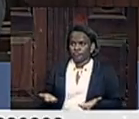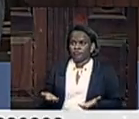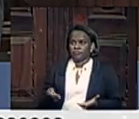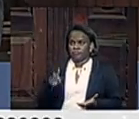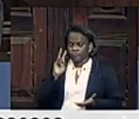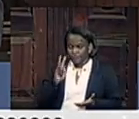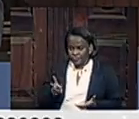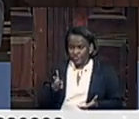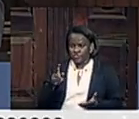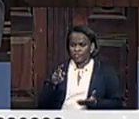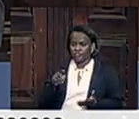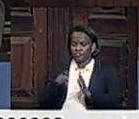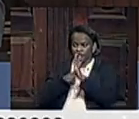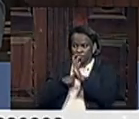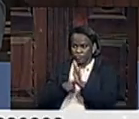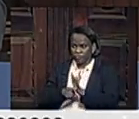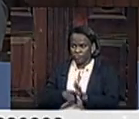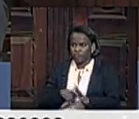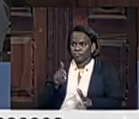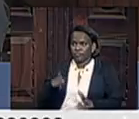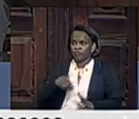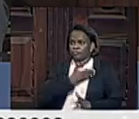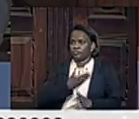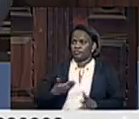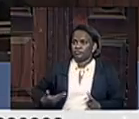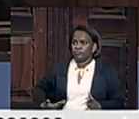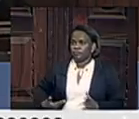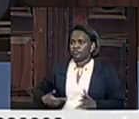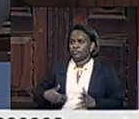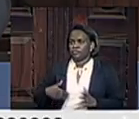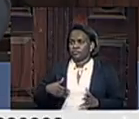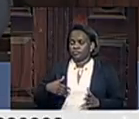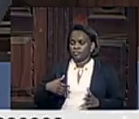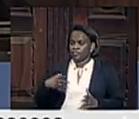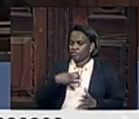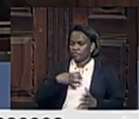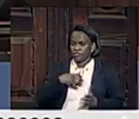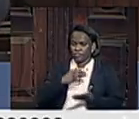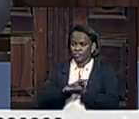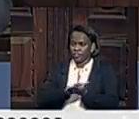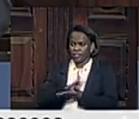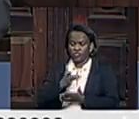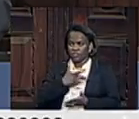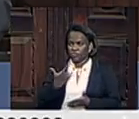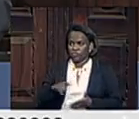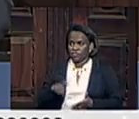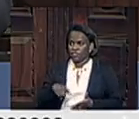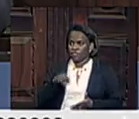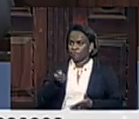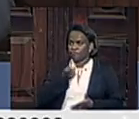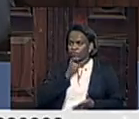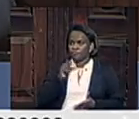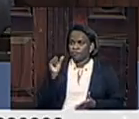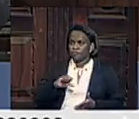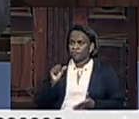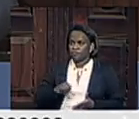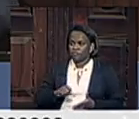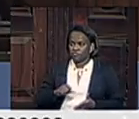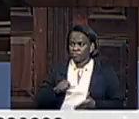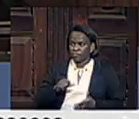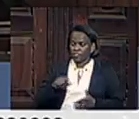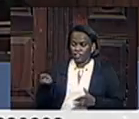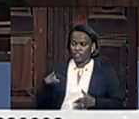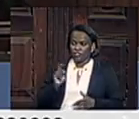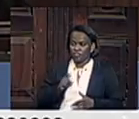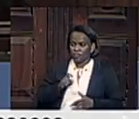gente verifica é um governo que está sem alma, um governo que está sem coração. Aqueles que estão enviando,